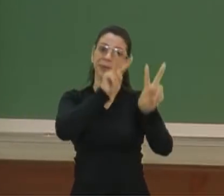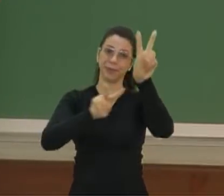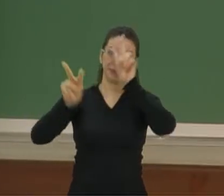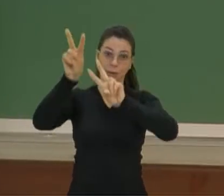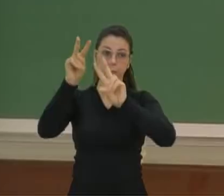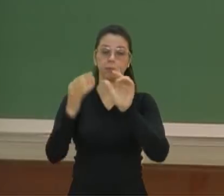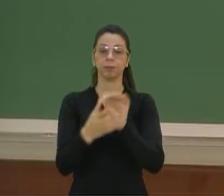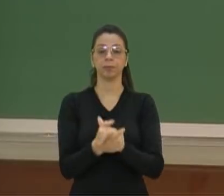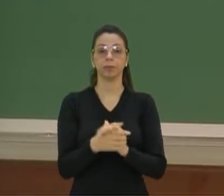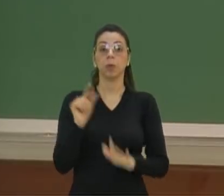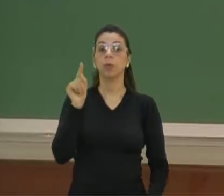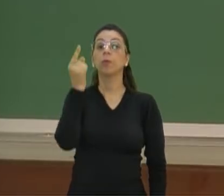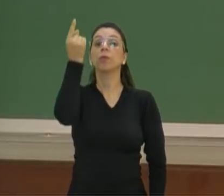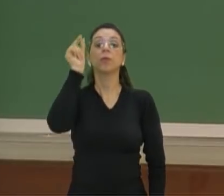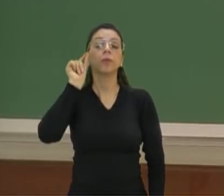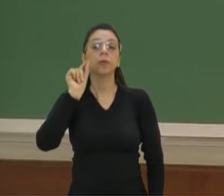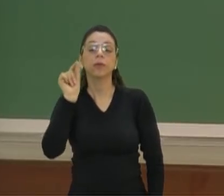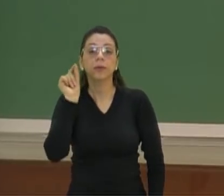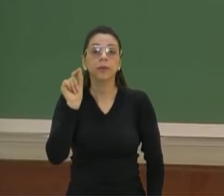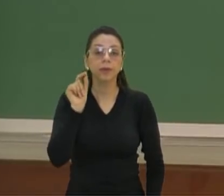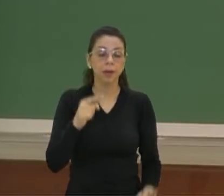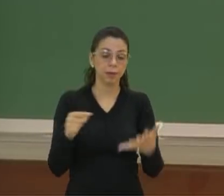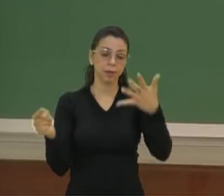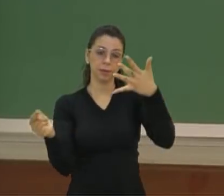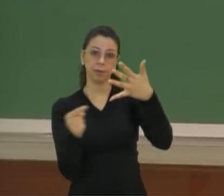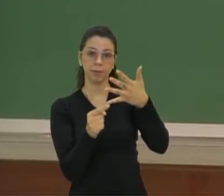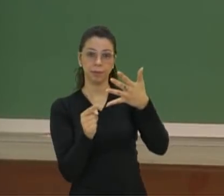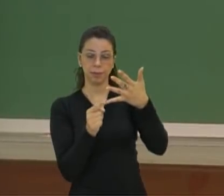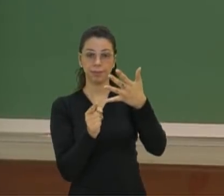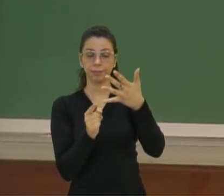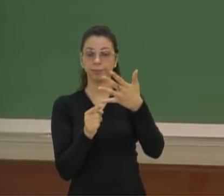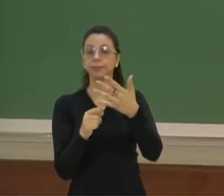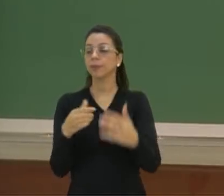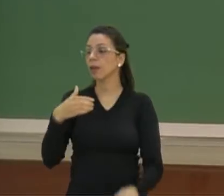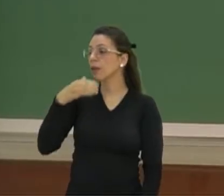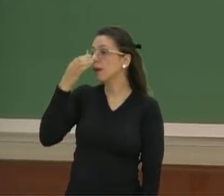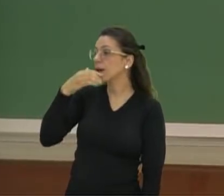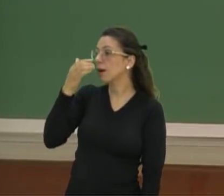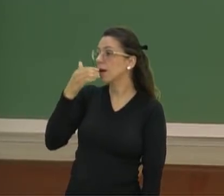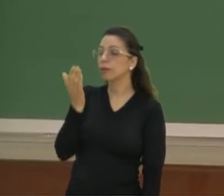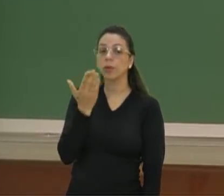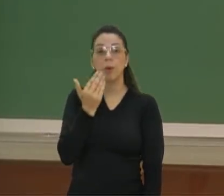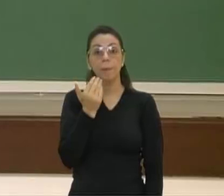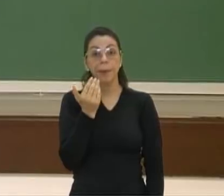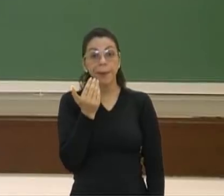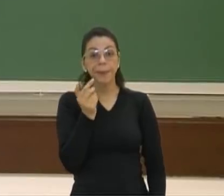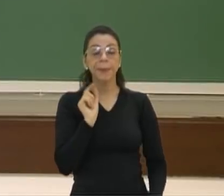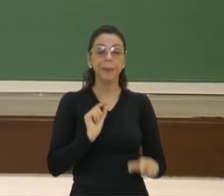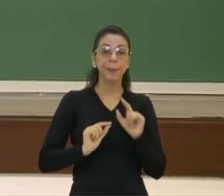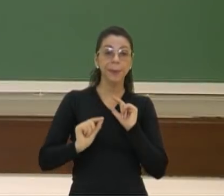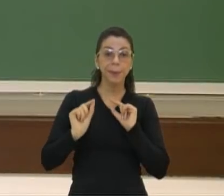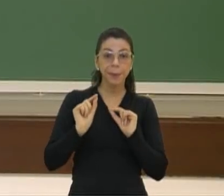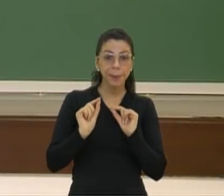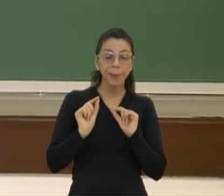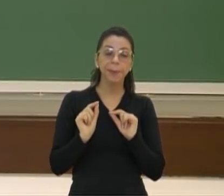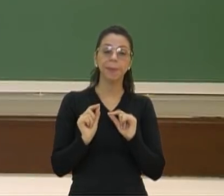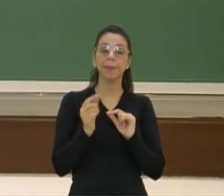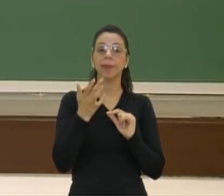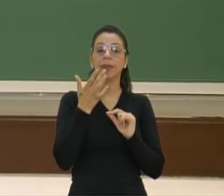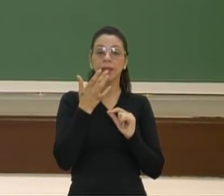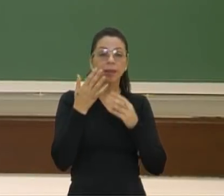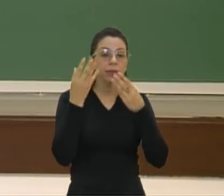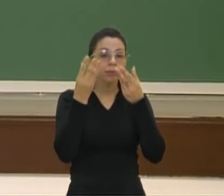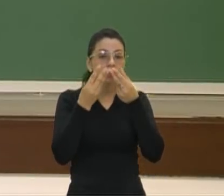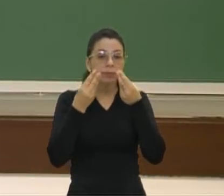o último menininho está mostrando o quê? Está comendo uma frutinha ali amarela. Muito provavelmente paladar, né? Então ele